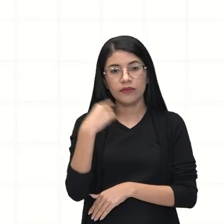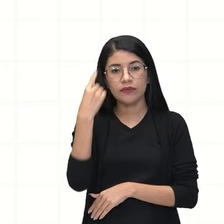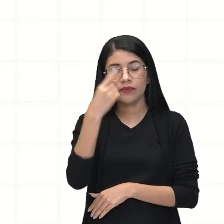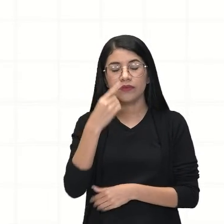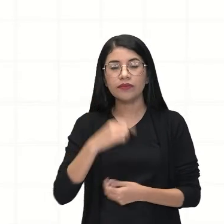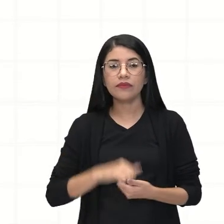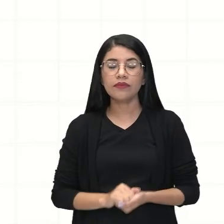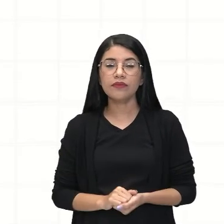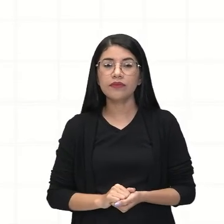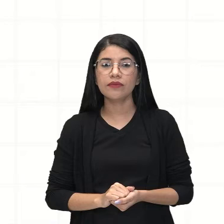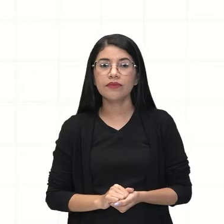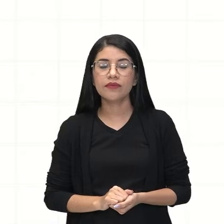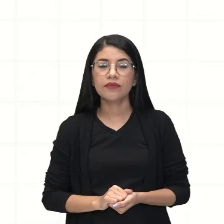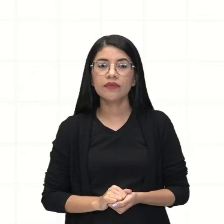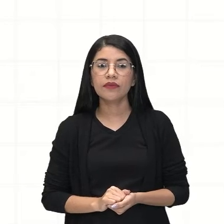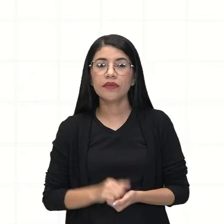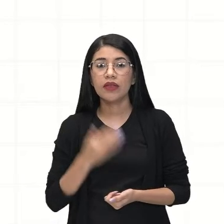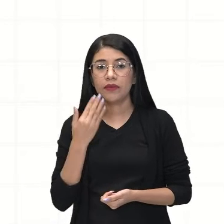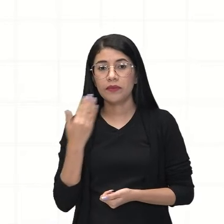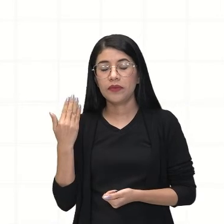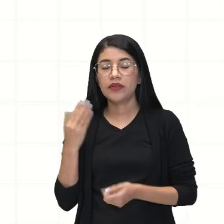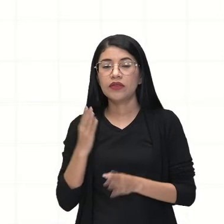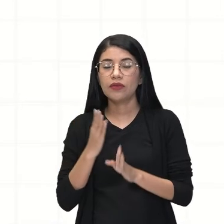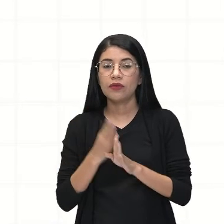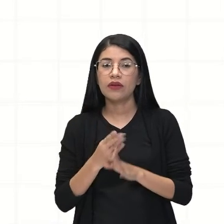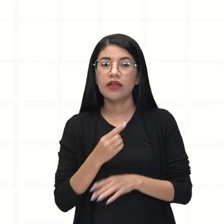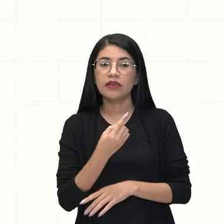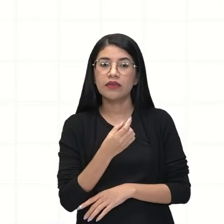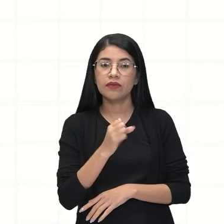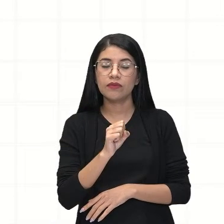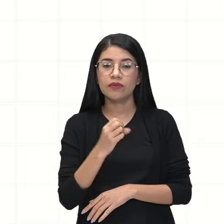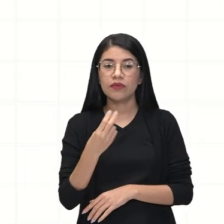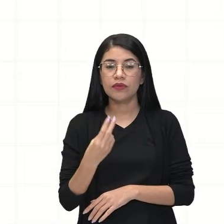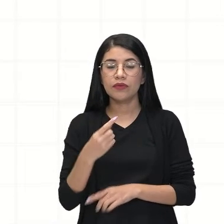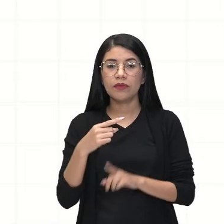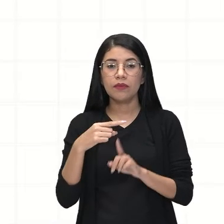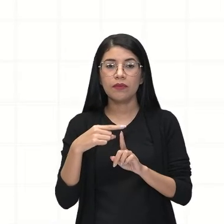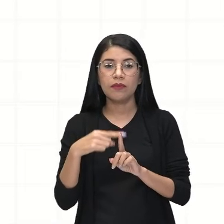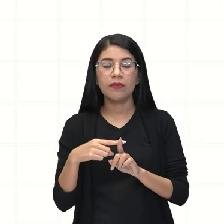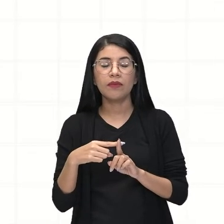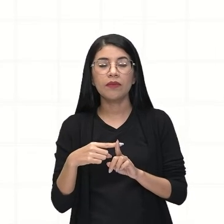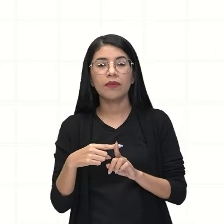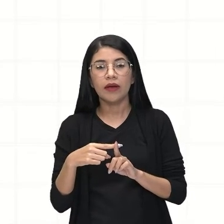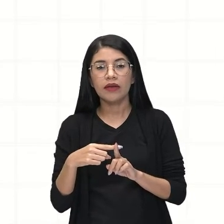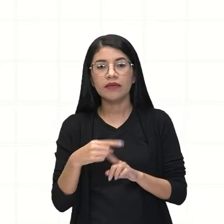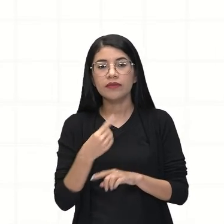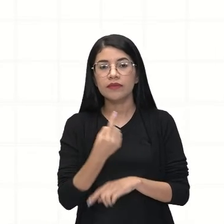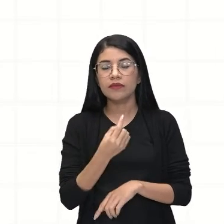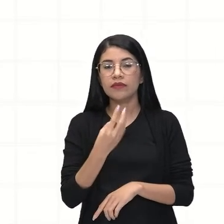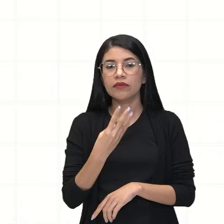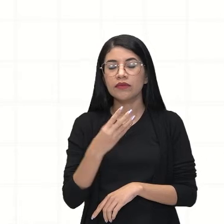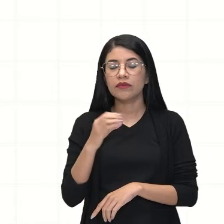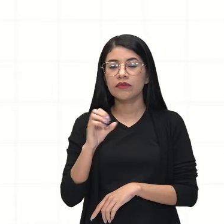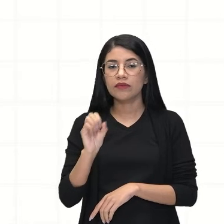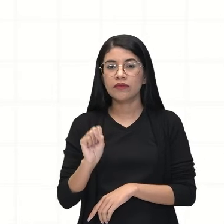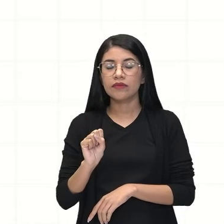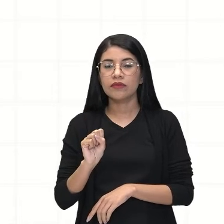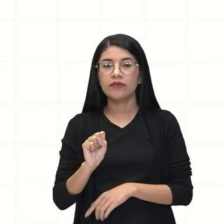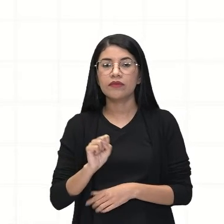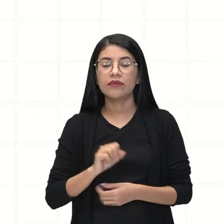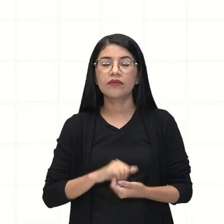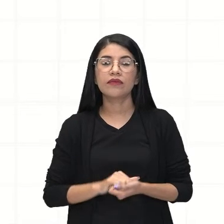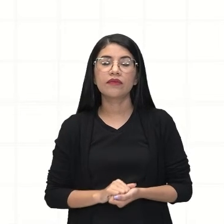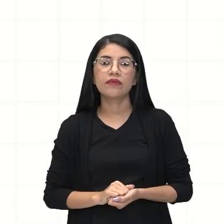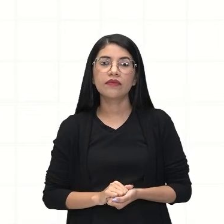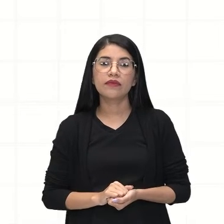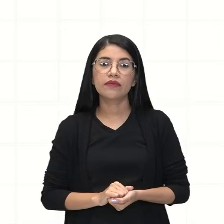até 2 horas, a gente vai encontrar esse valor aqui, né? 182 estudam 1 hora e 148 estudam